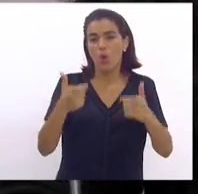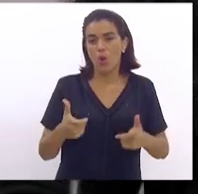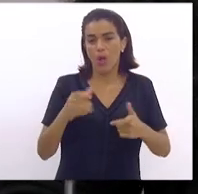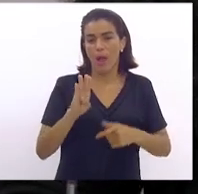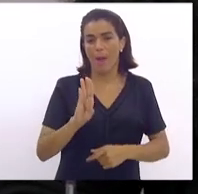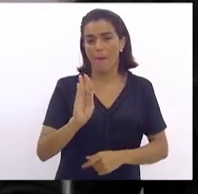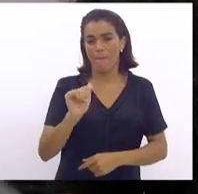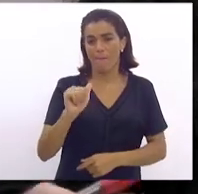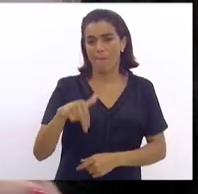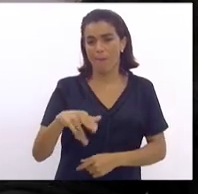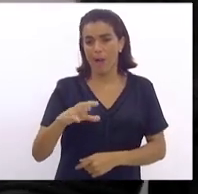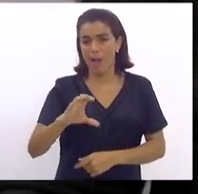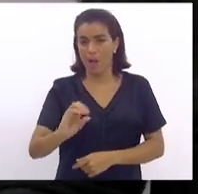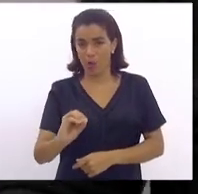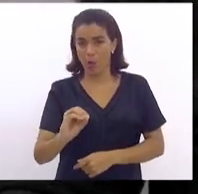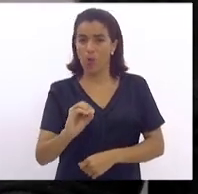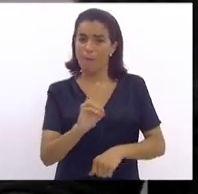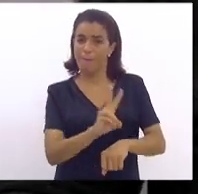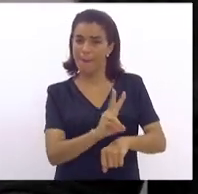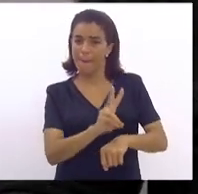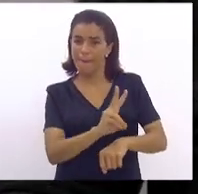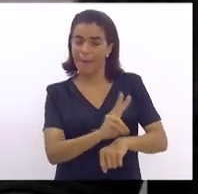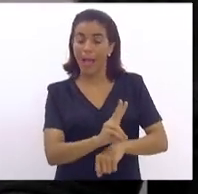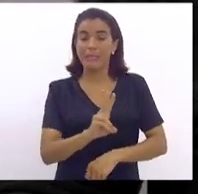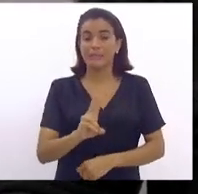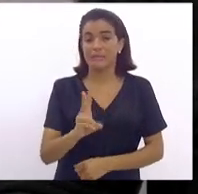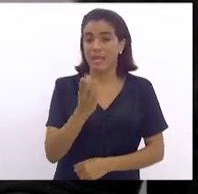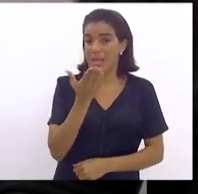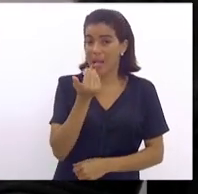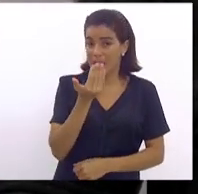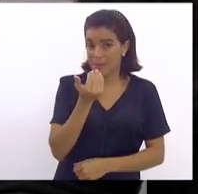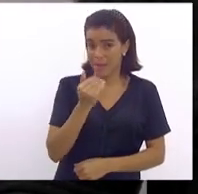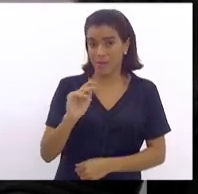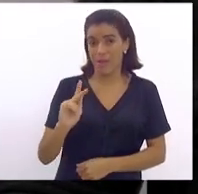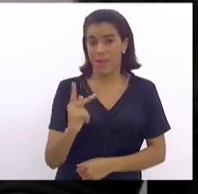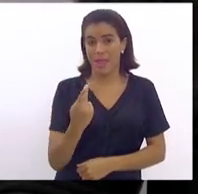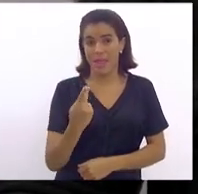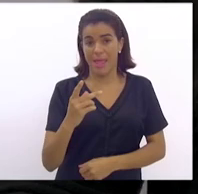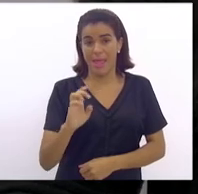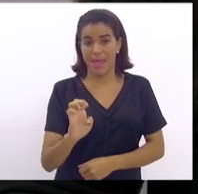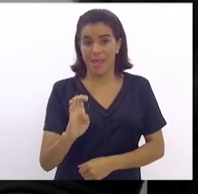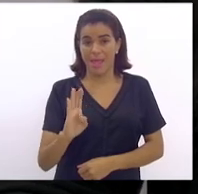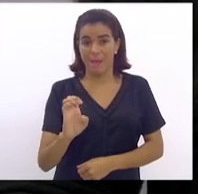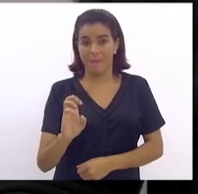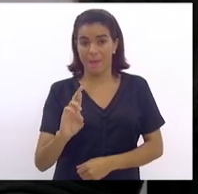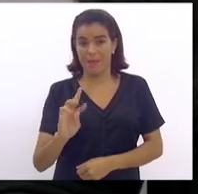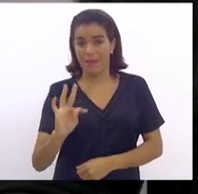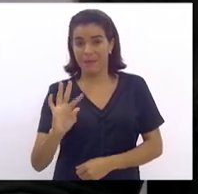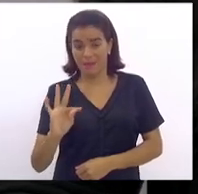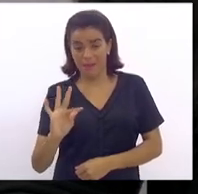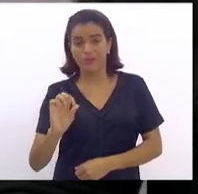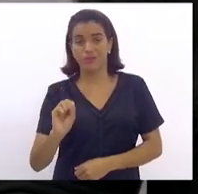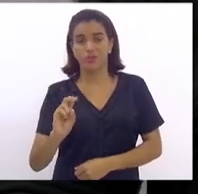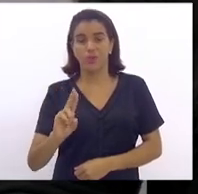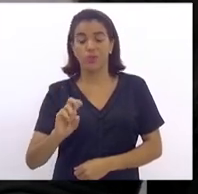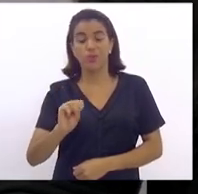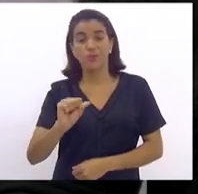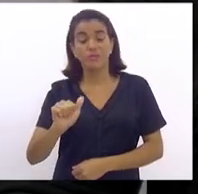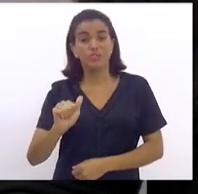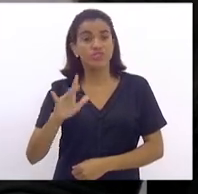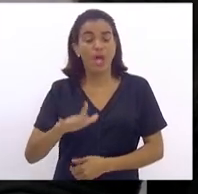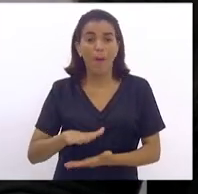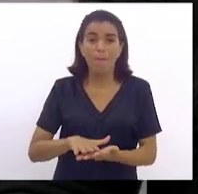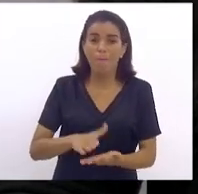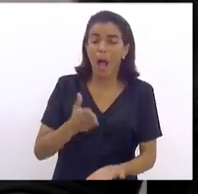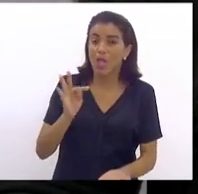de alimentos do estado do Rio de Janeiro, o Banco Herbert de Souza, tem arrecadado toneladas de alimentos por conta dessa lei